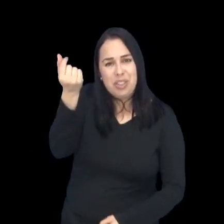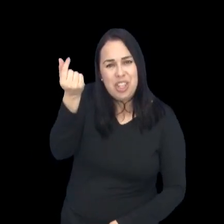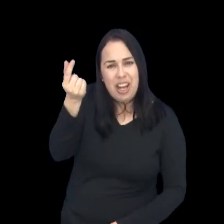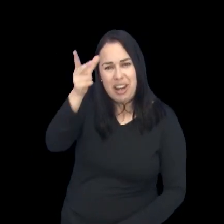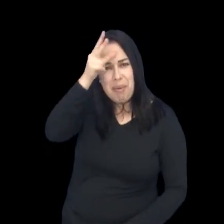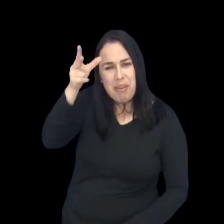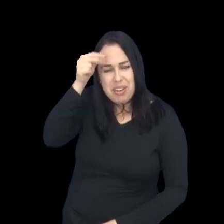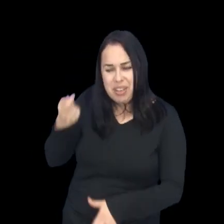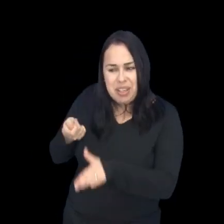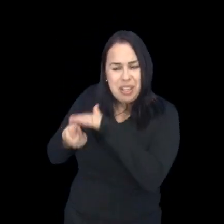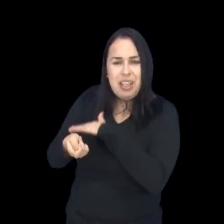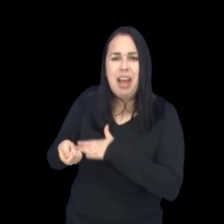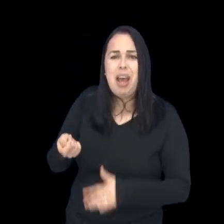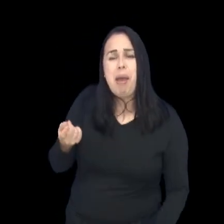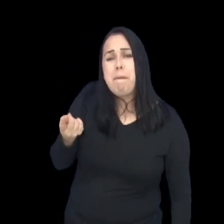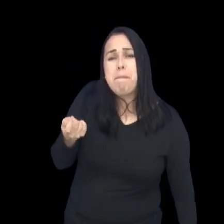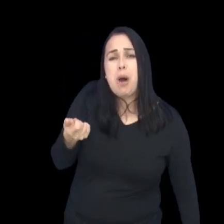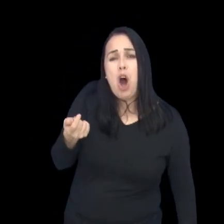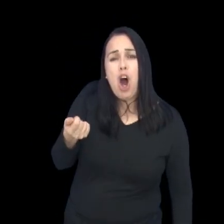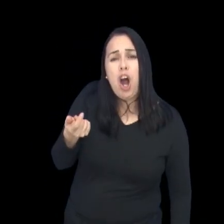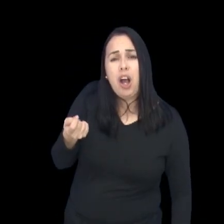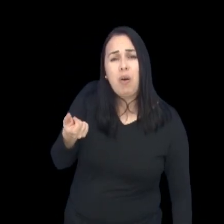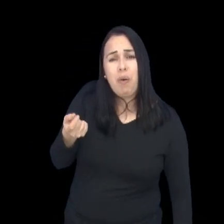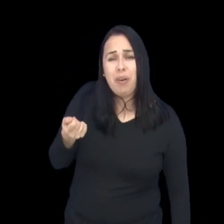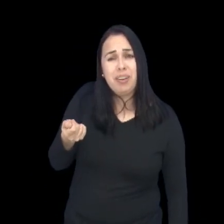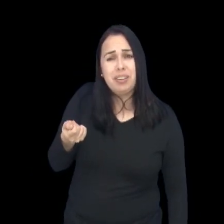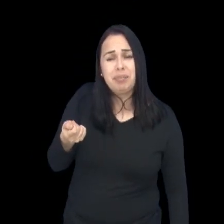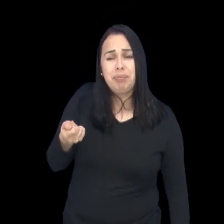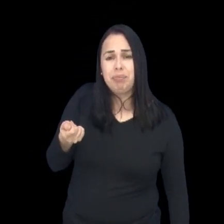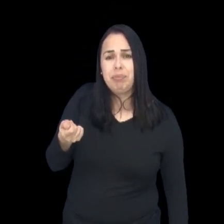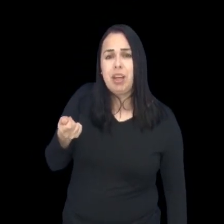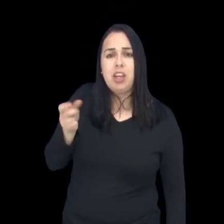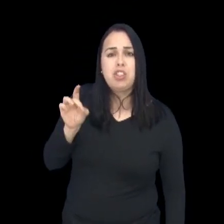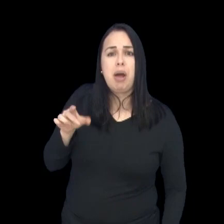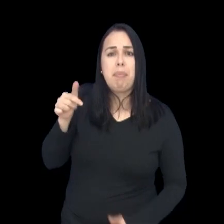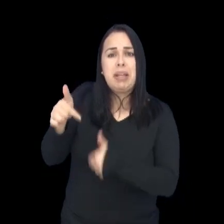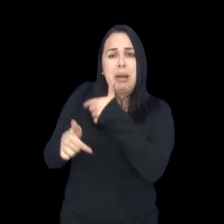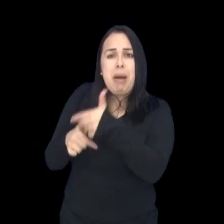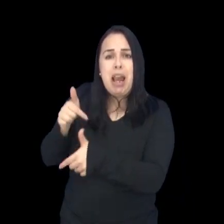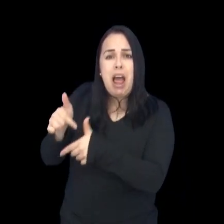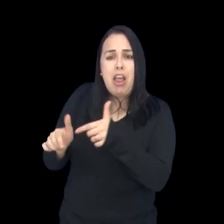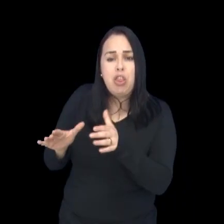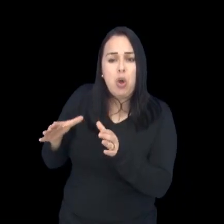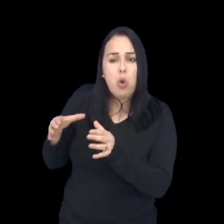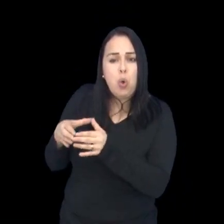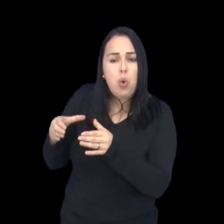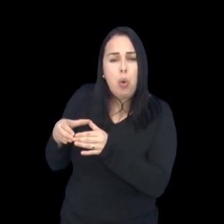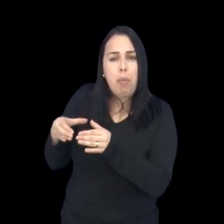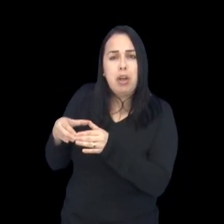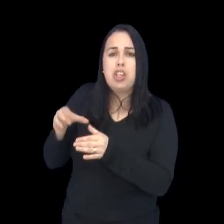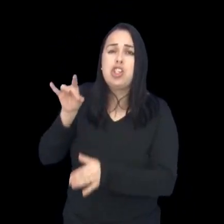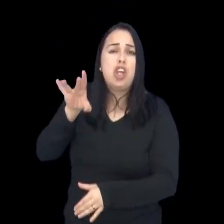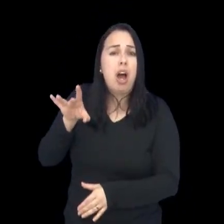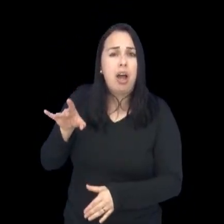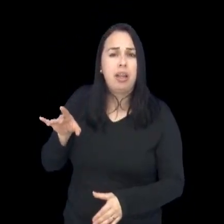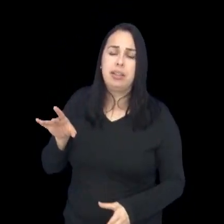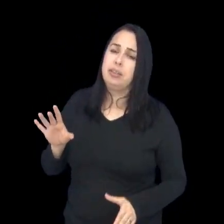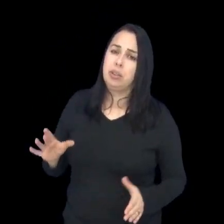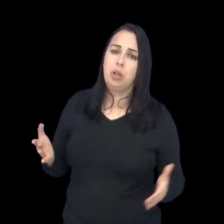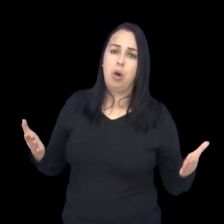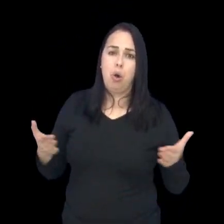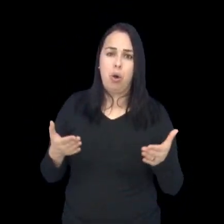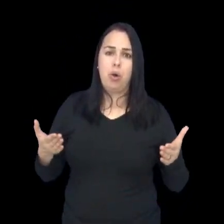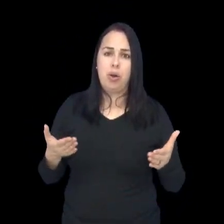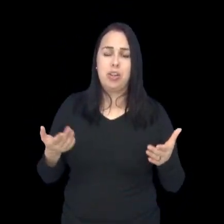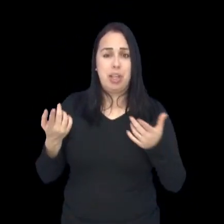prefeitura repassa para eles é só para trabalhar em equipe, trabalhar em grupo. Então hoje eles